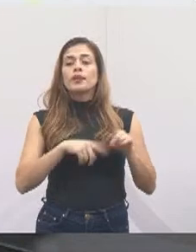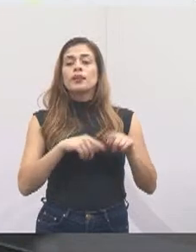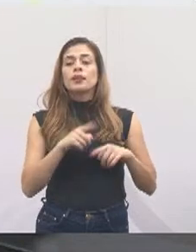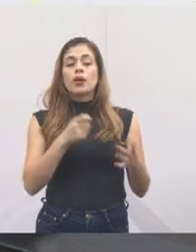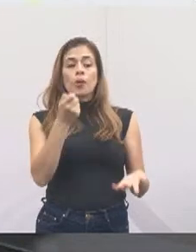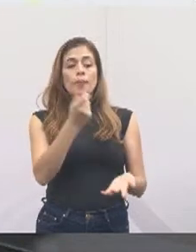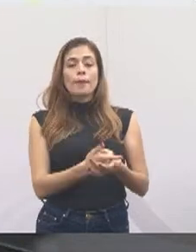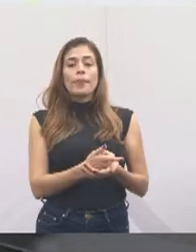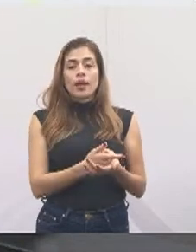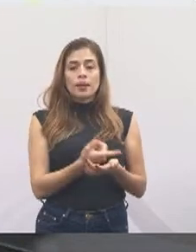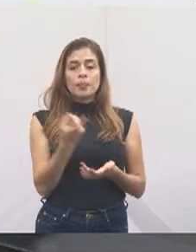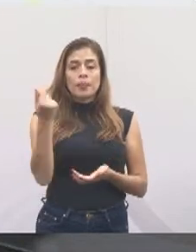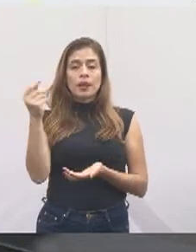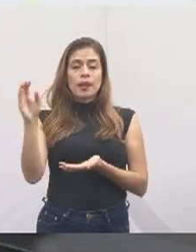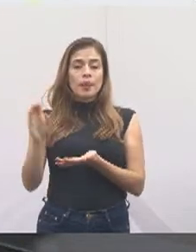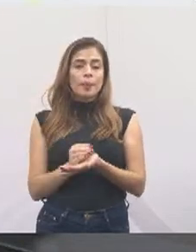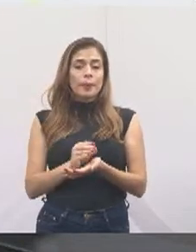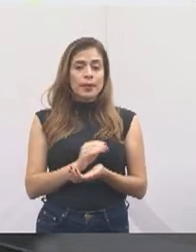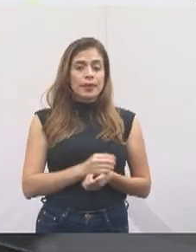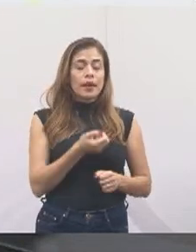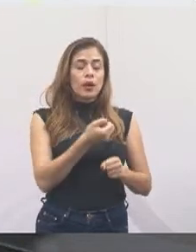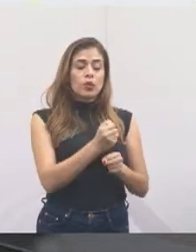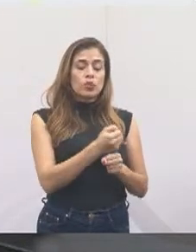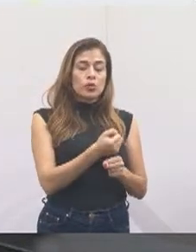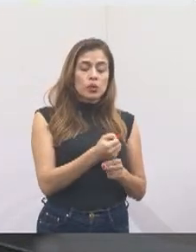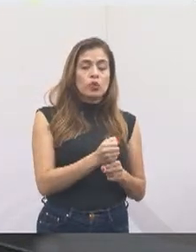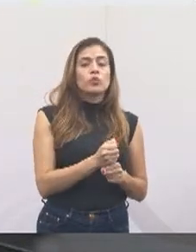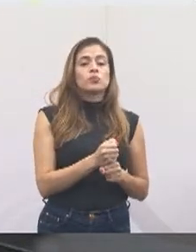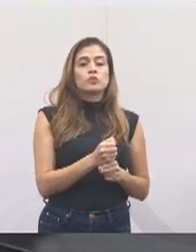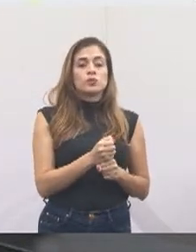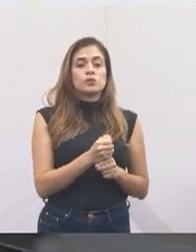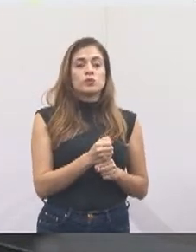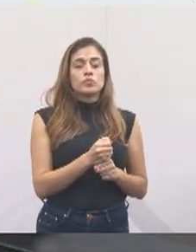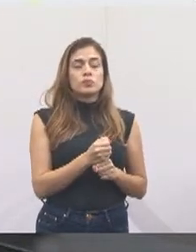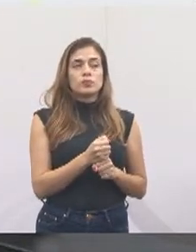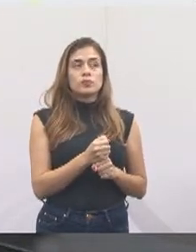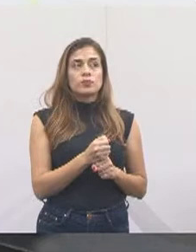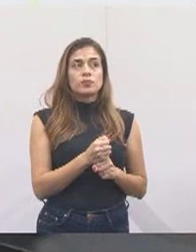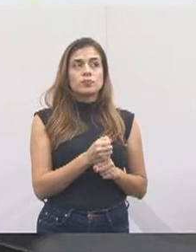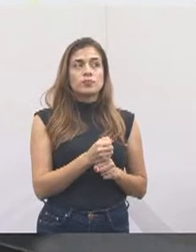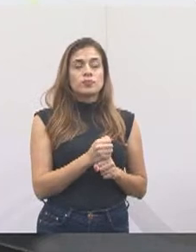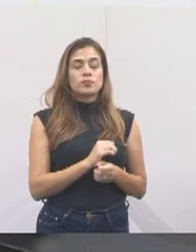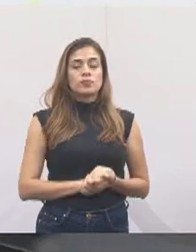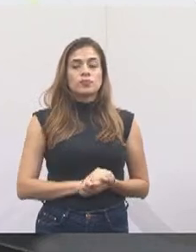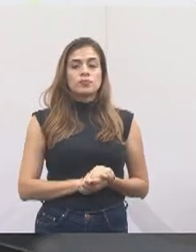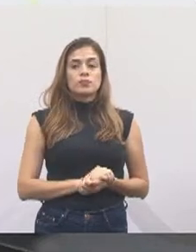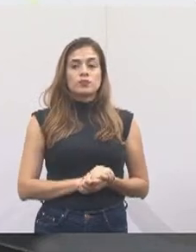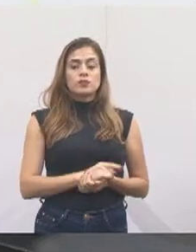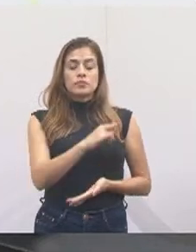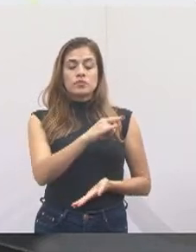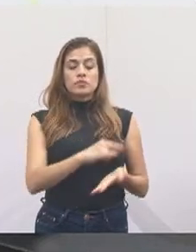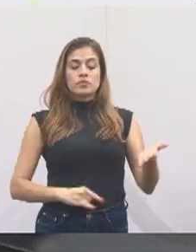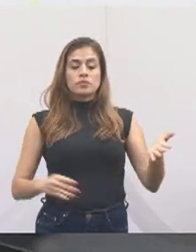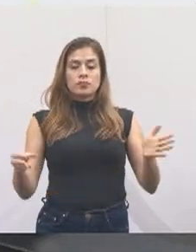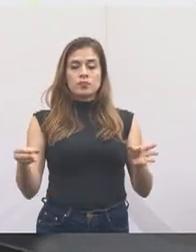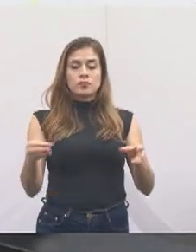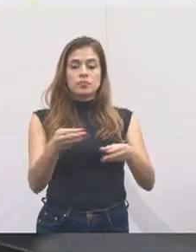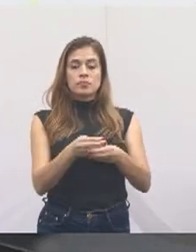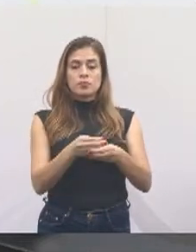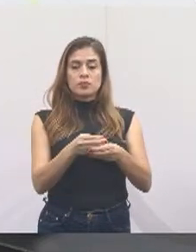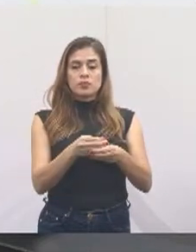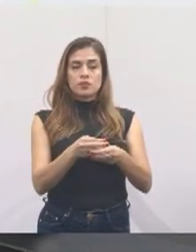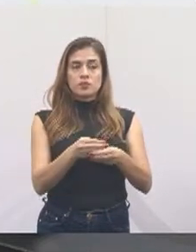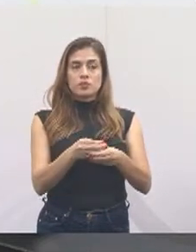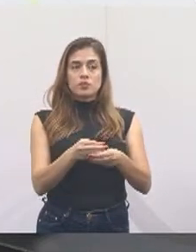adquiridos através dessa emenda para a construção de mesma junta documento juntar documento